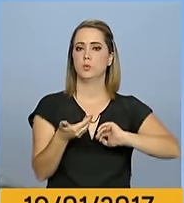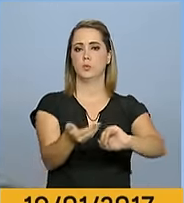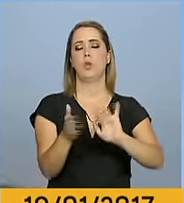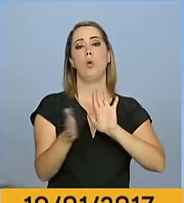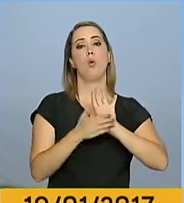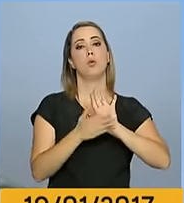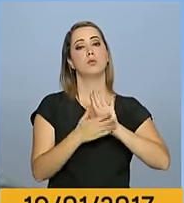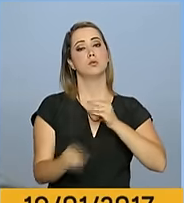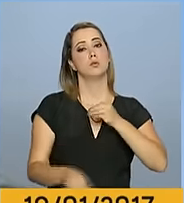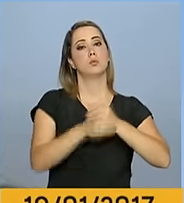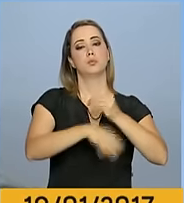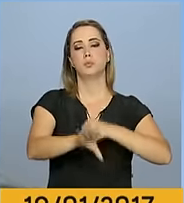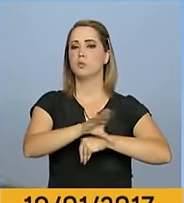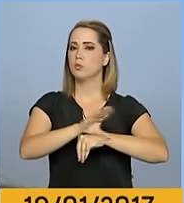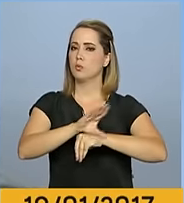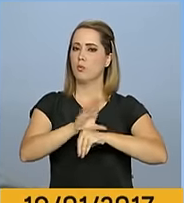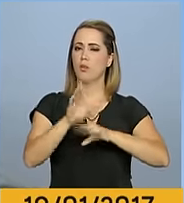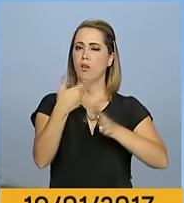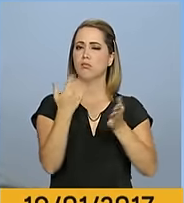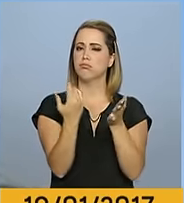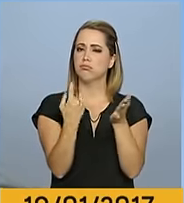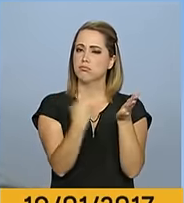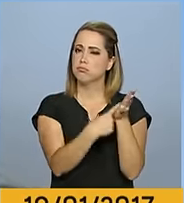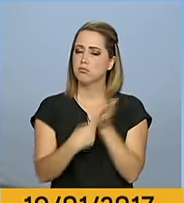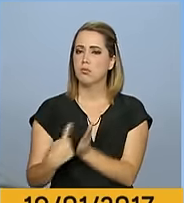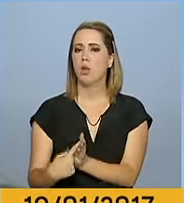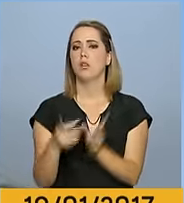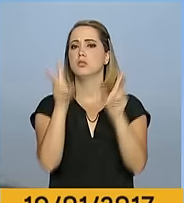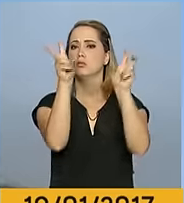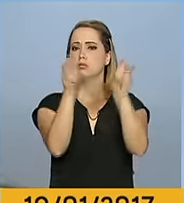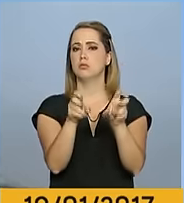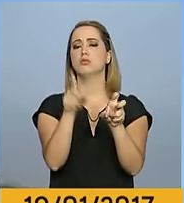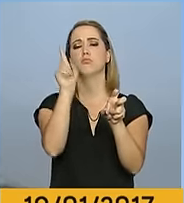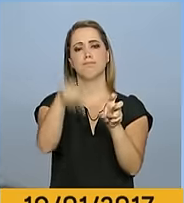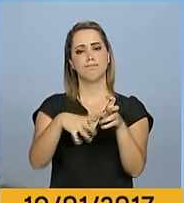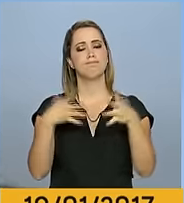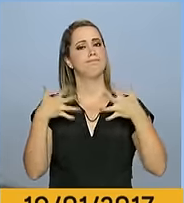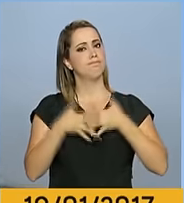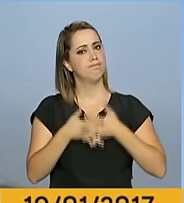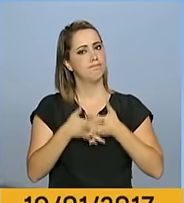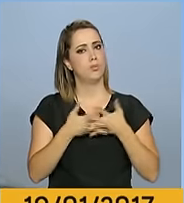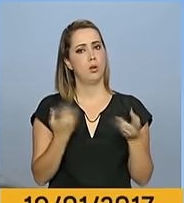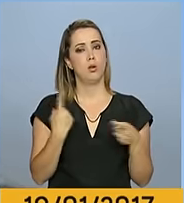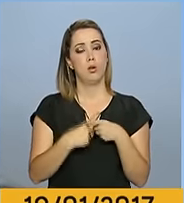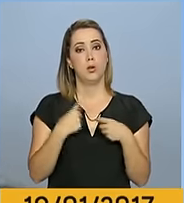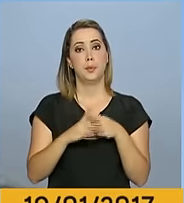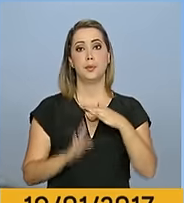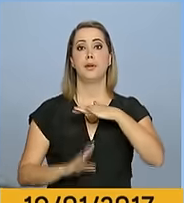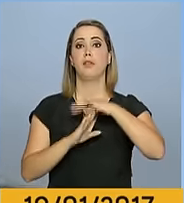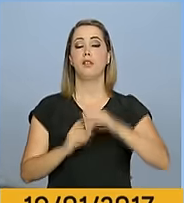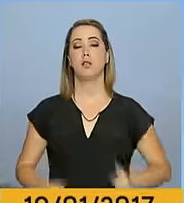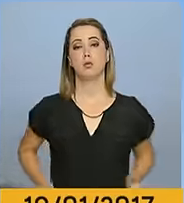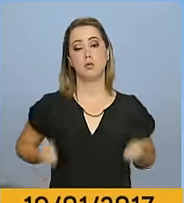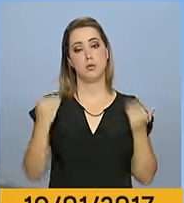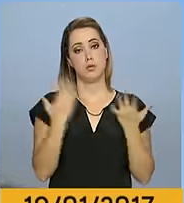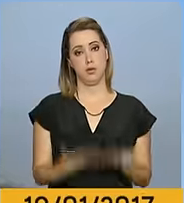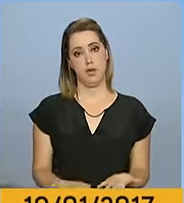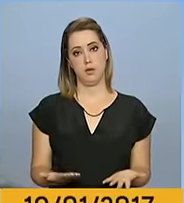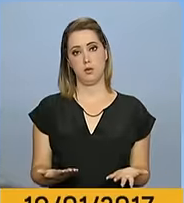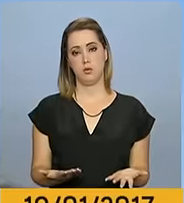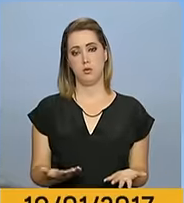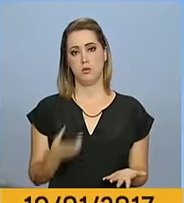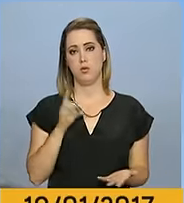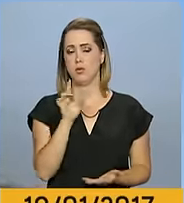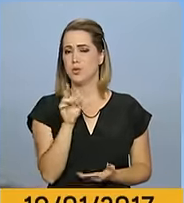proposta de emenda constitucional que trata de um tema, convenhamos, complicado. porque é teto dos gastos, né? Você